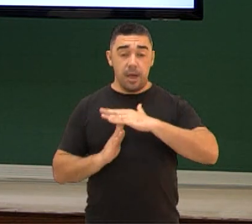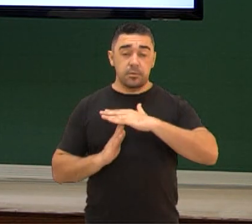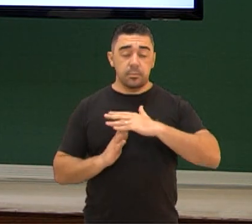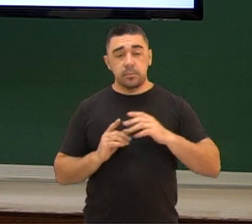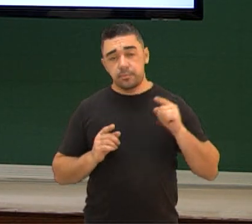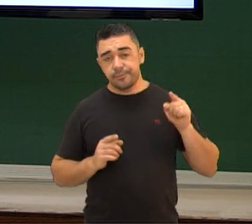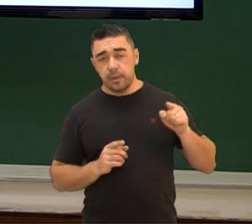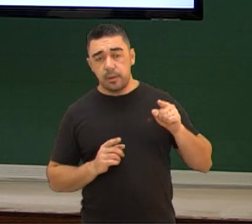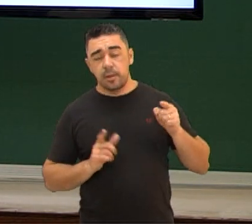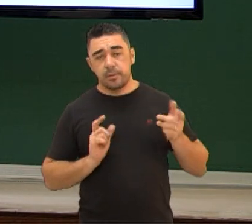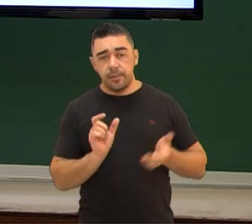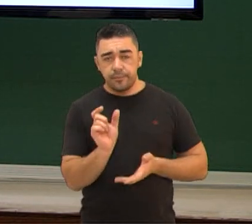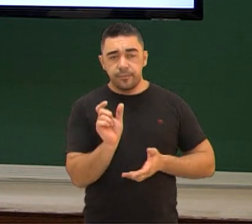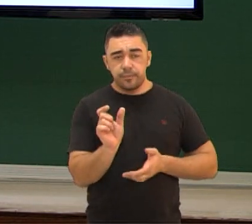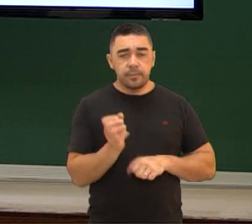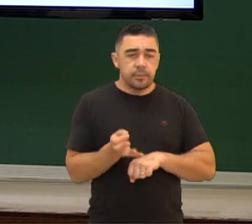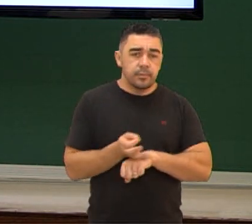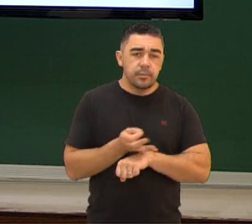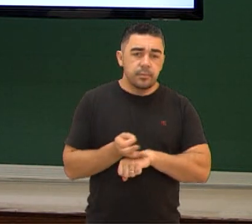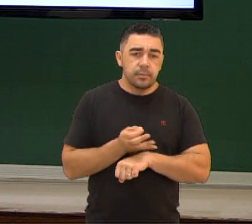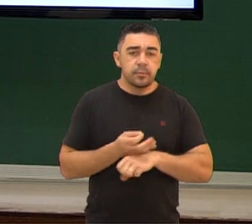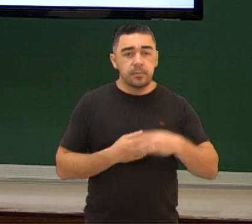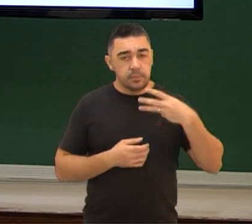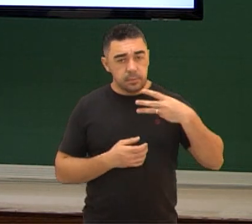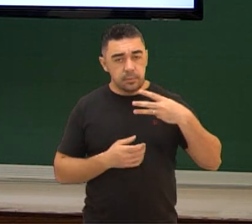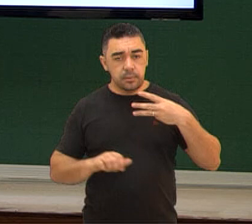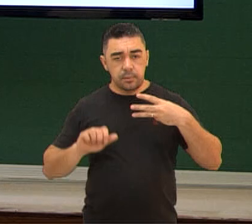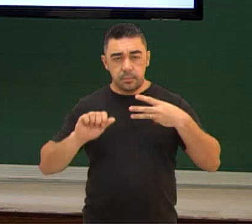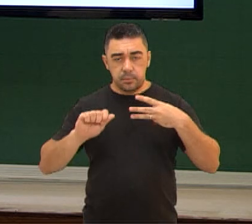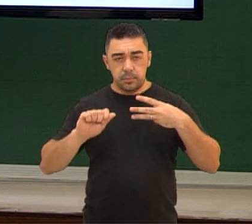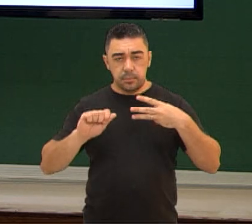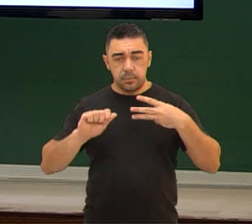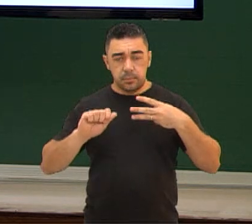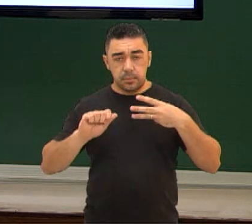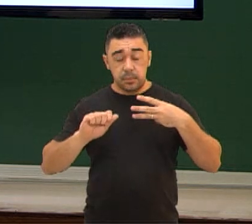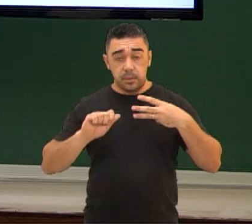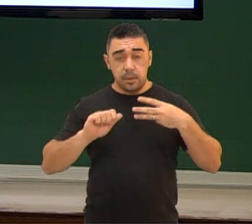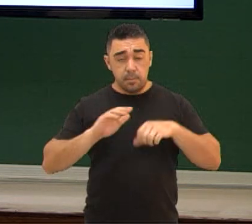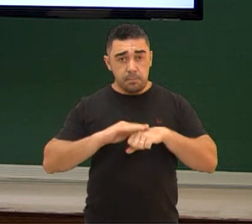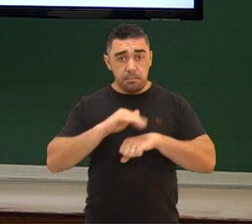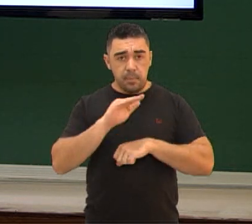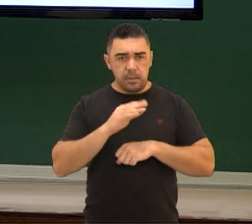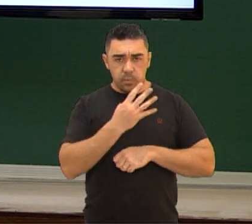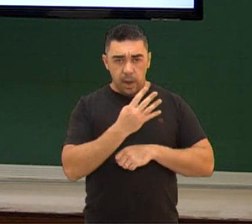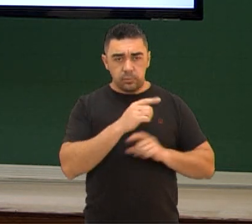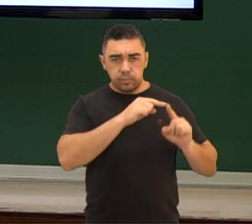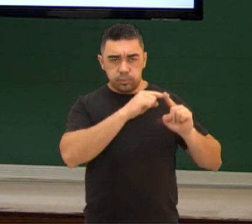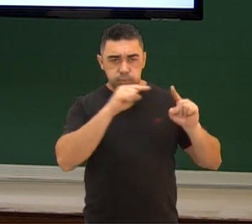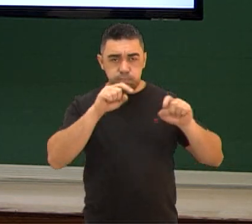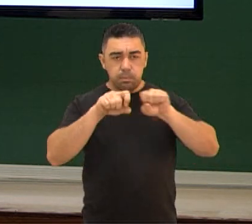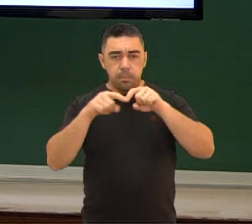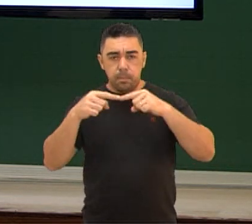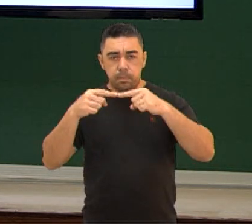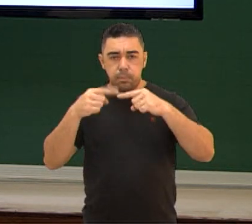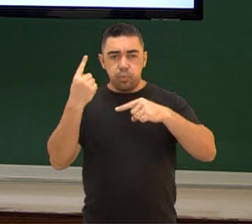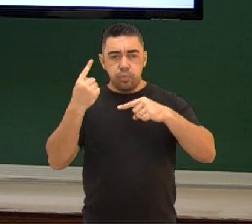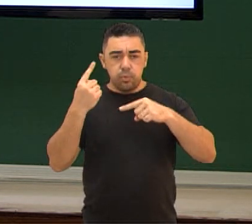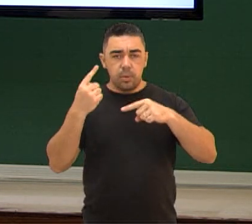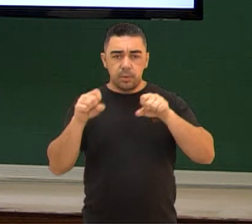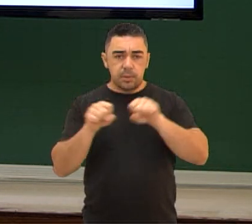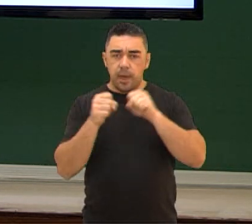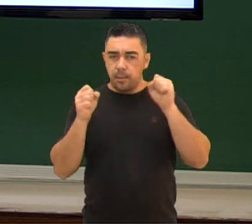meu fusível para suportar a corrente máxima? 3 amperes. Se passar uma corrente maior que 3 amperes, a tendência é ele